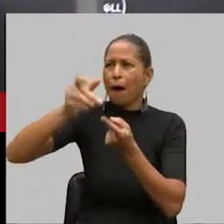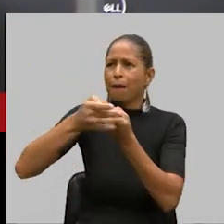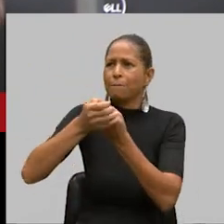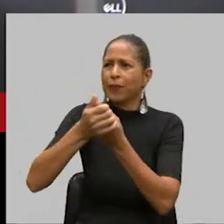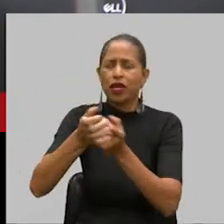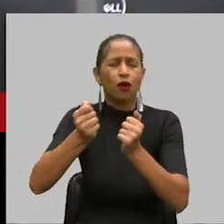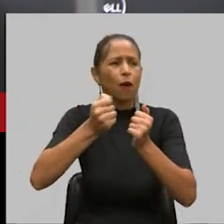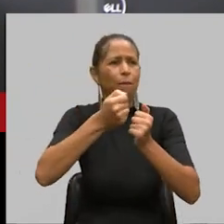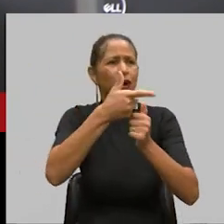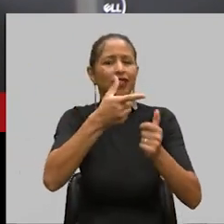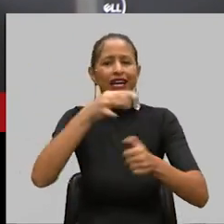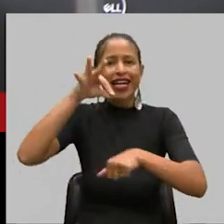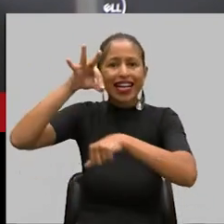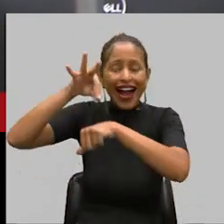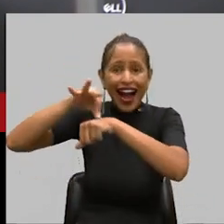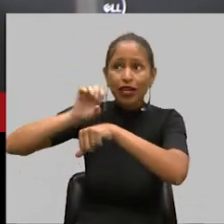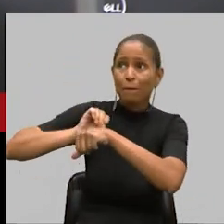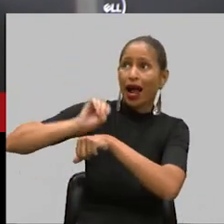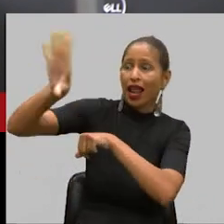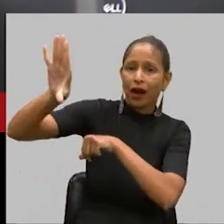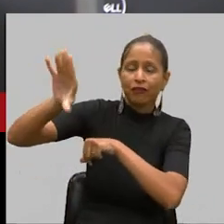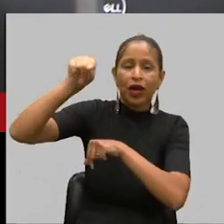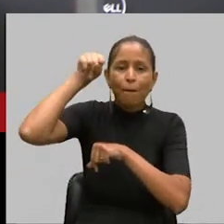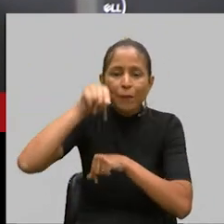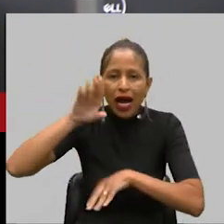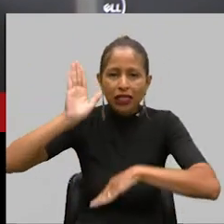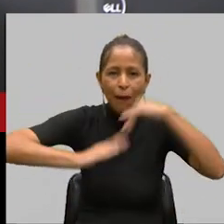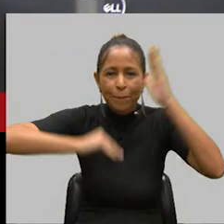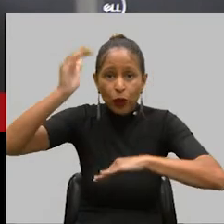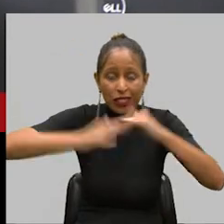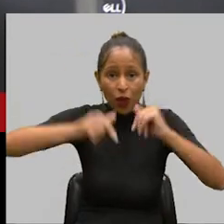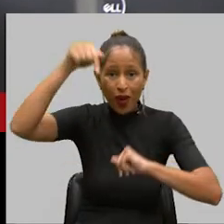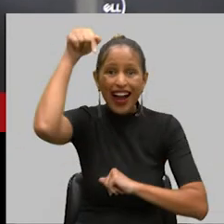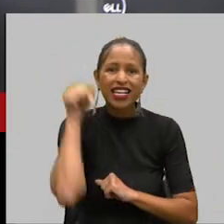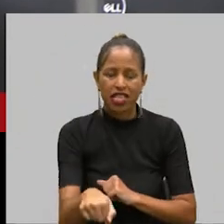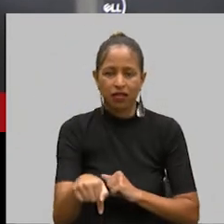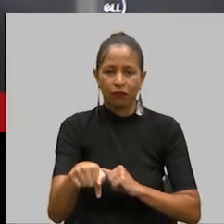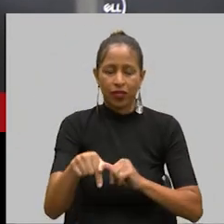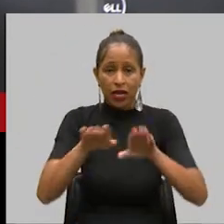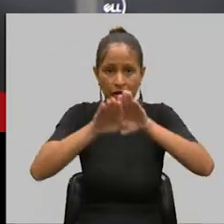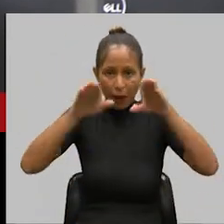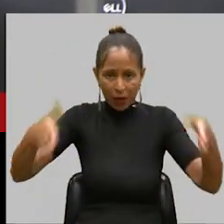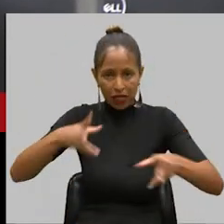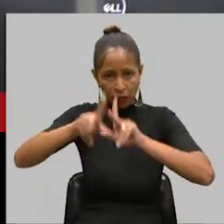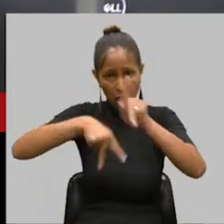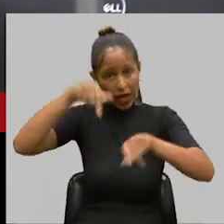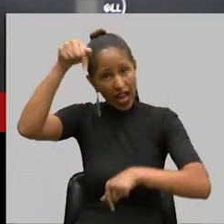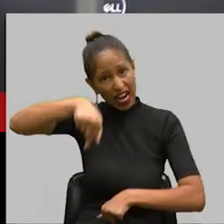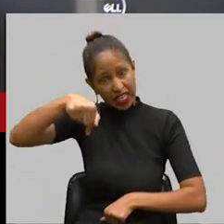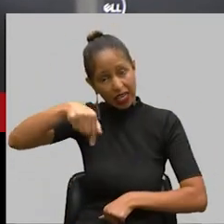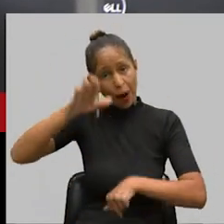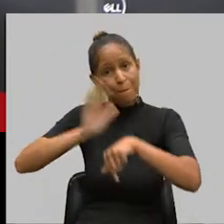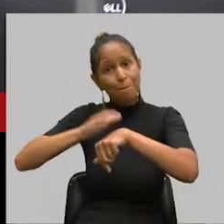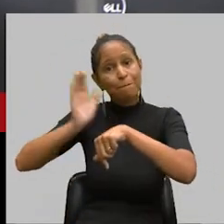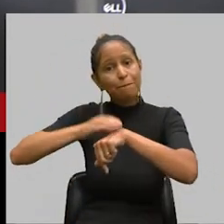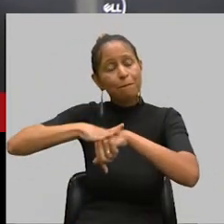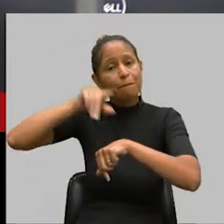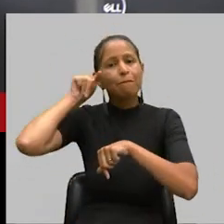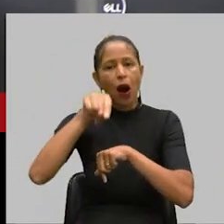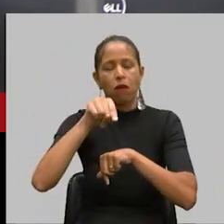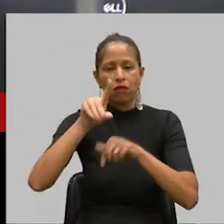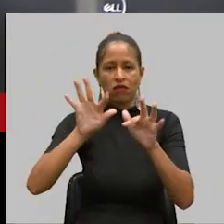exporta carne mas a produção Nacional a produção na mesa do povo brasileiro vem das mãos do Agricultor